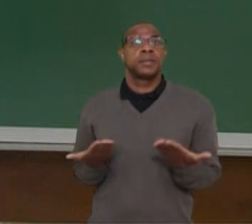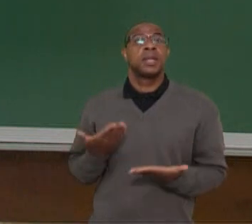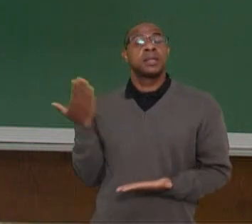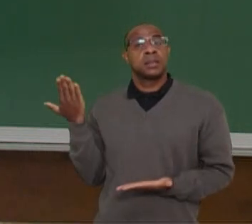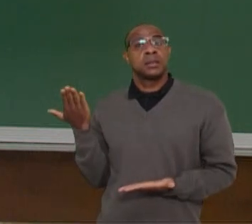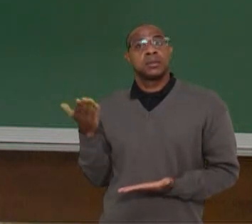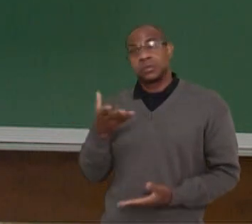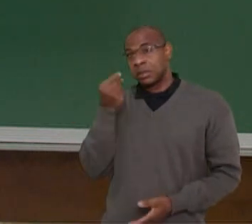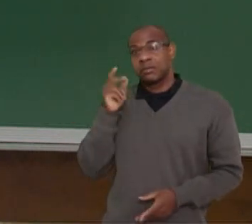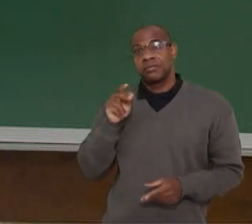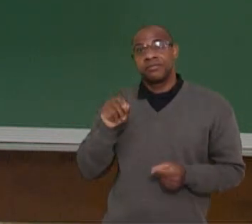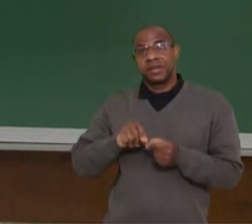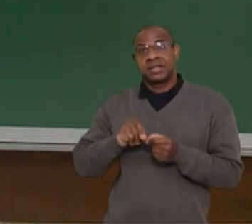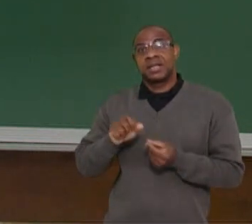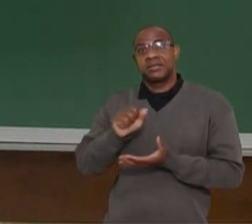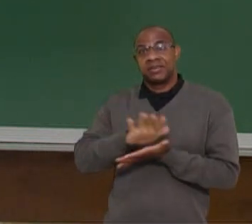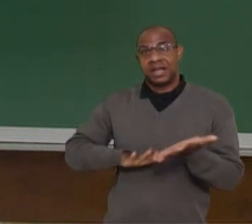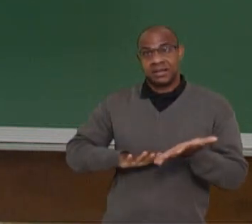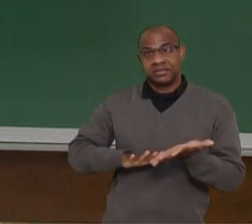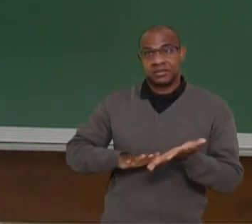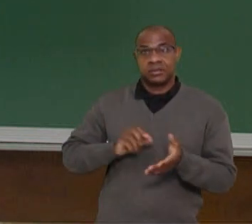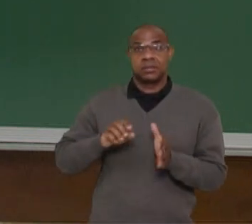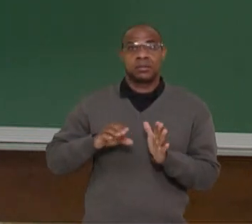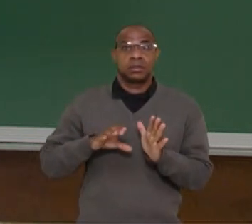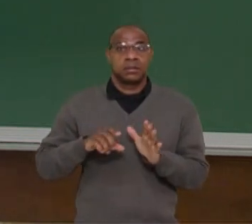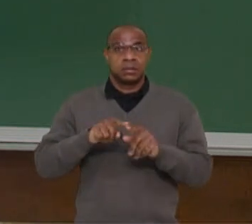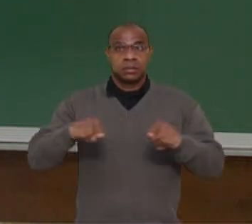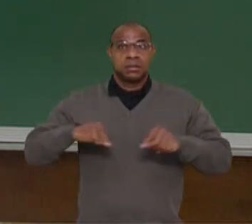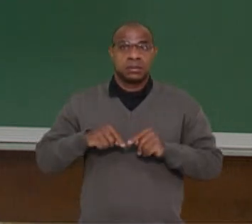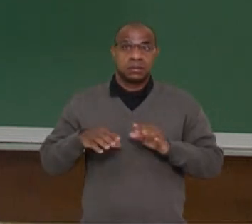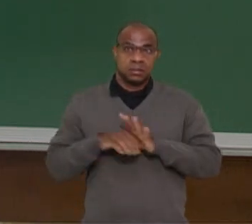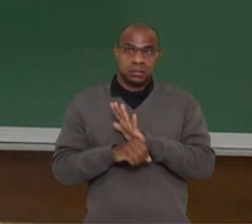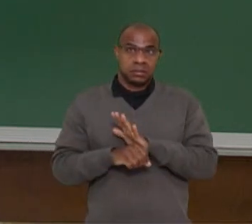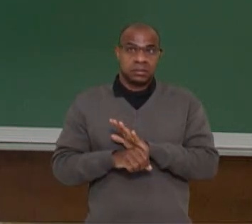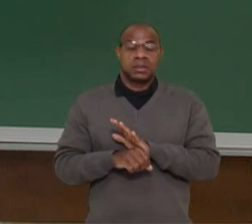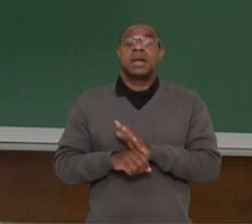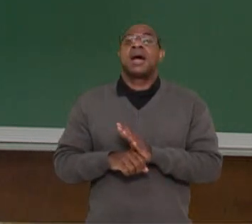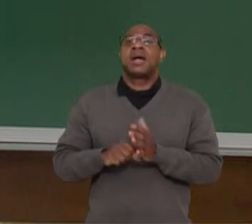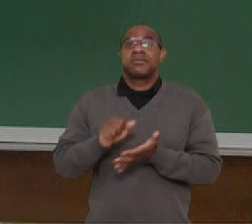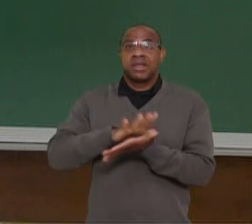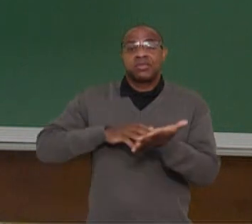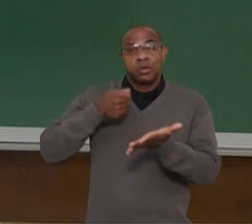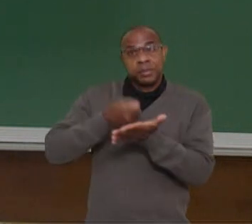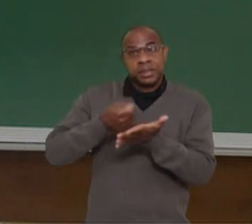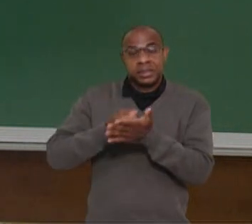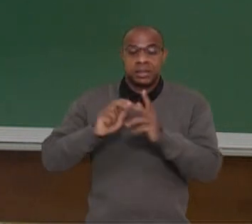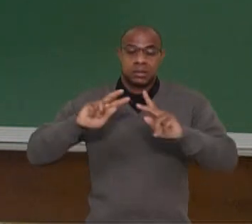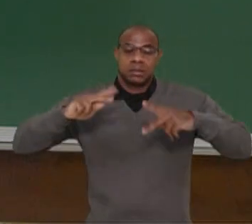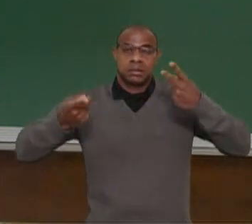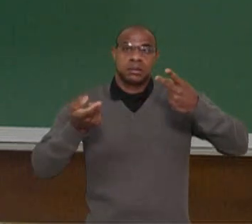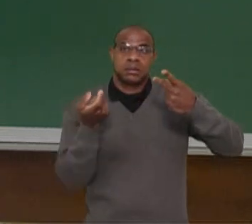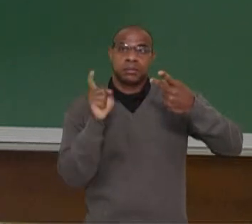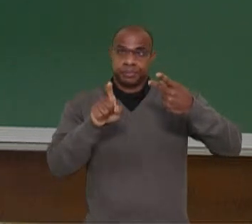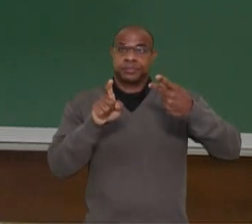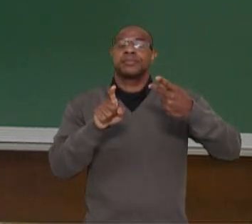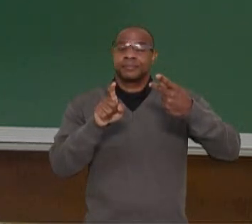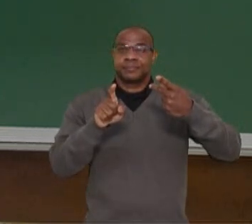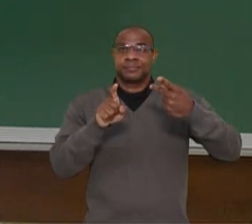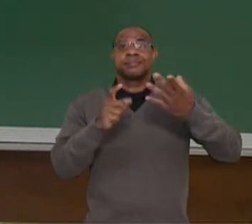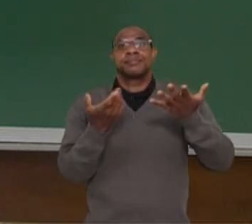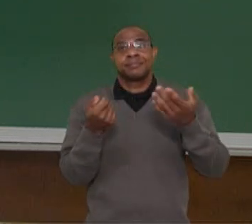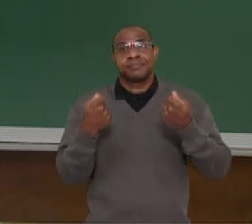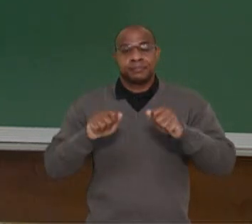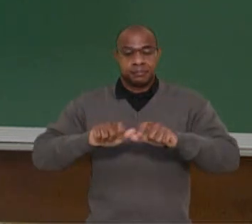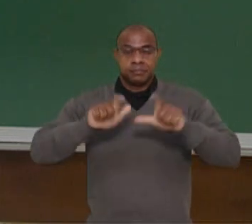do Google Classroom, tá? Atividade obrigatória da aula de hoje, tá? Clique em enviar, clique em marcar como concluída para garantir a